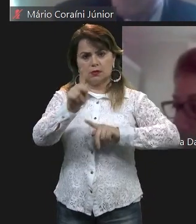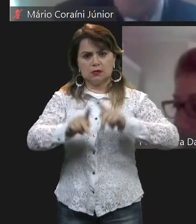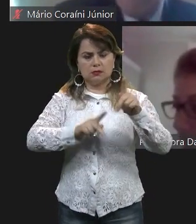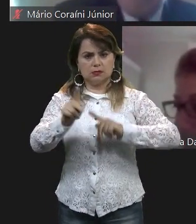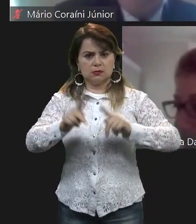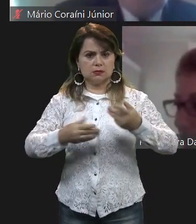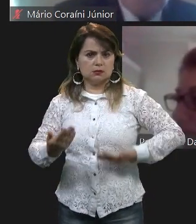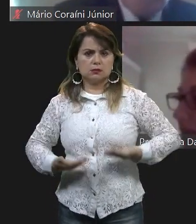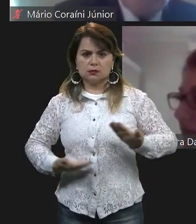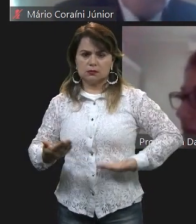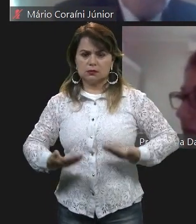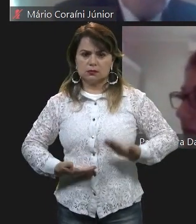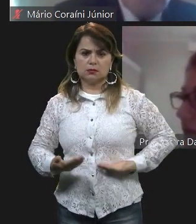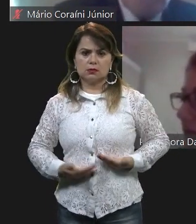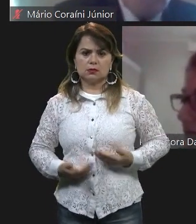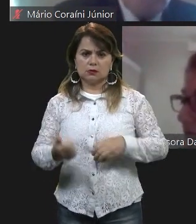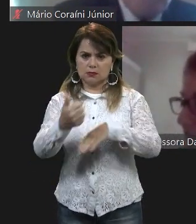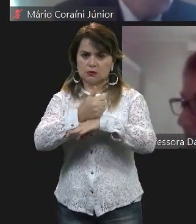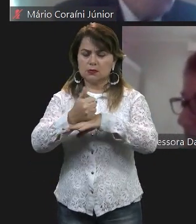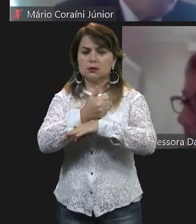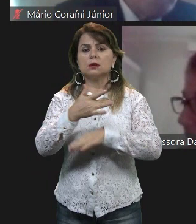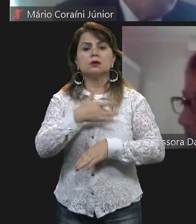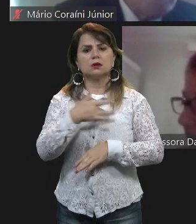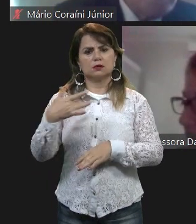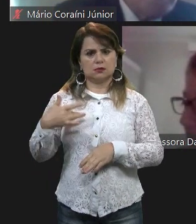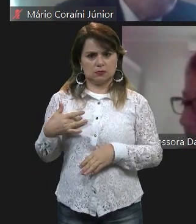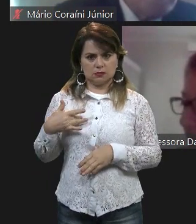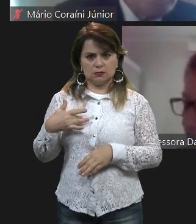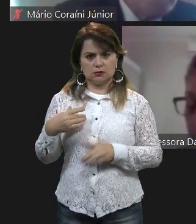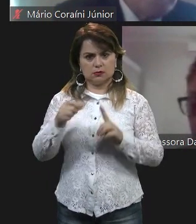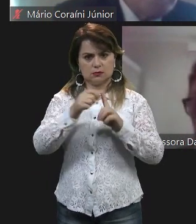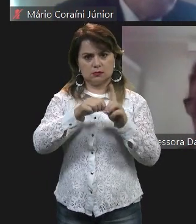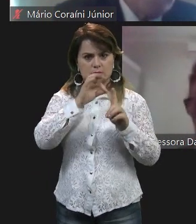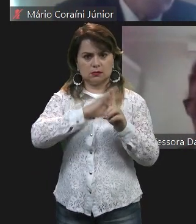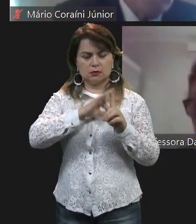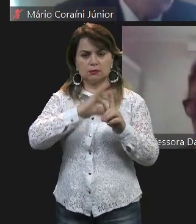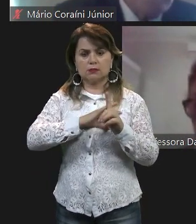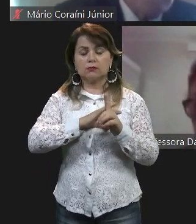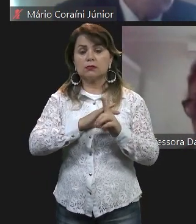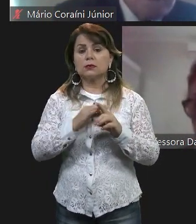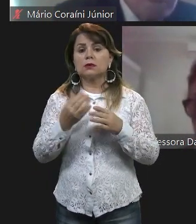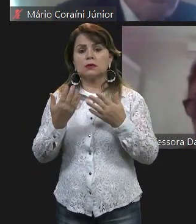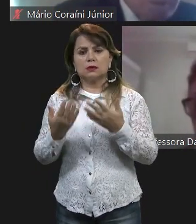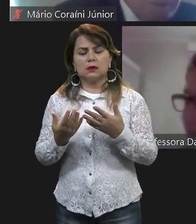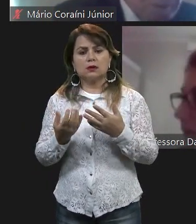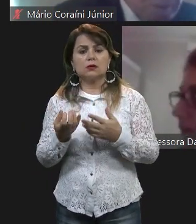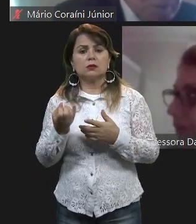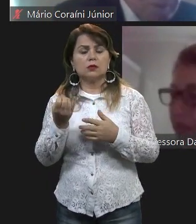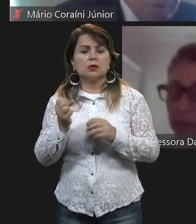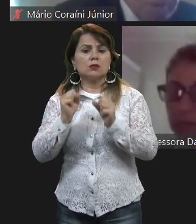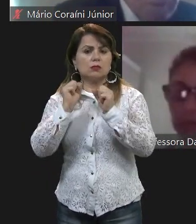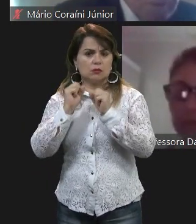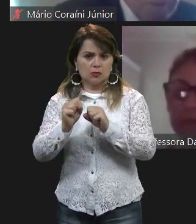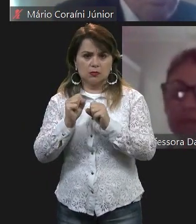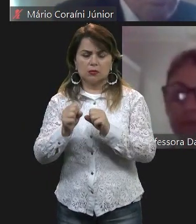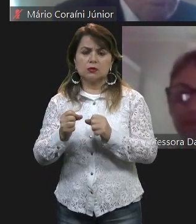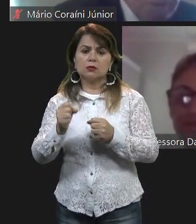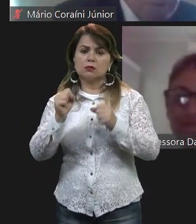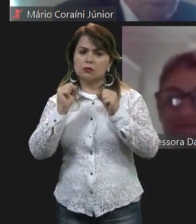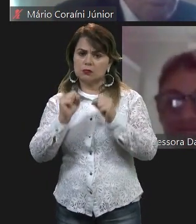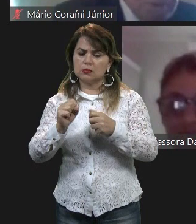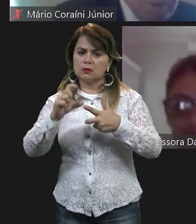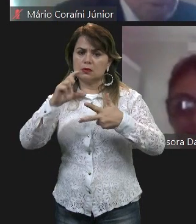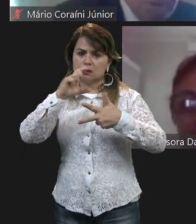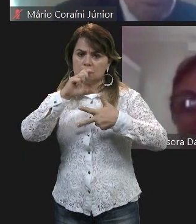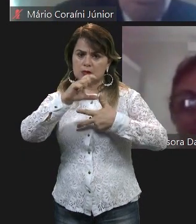Secretaria Municipal da Saúde e da outras providências. Fica o Poder Executivo autorizado a abrir um crédito adicional especial